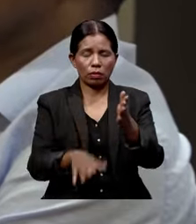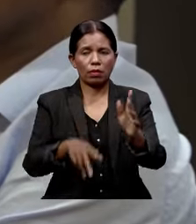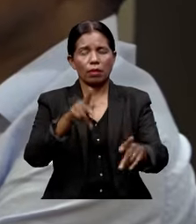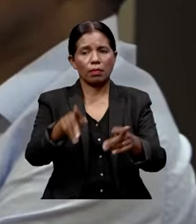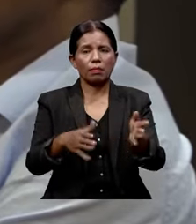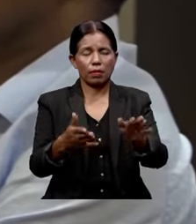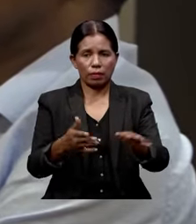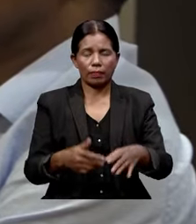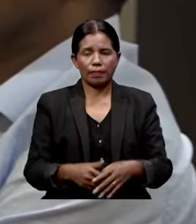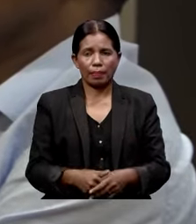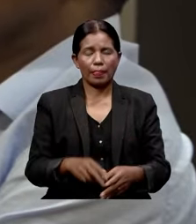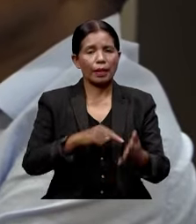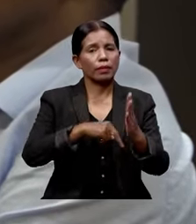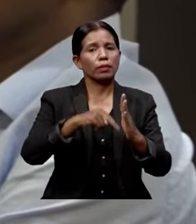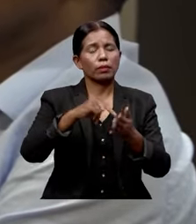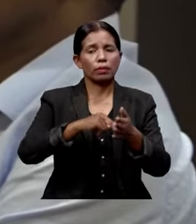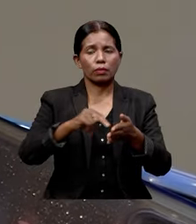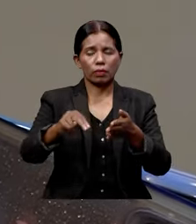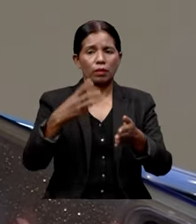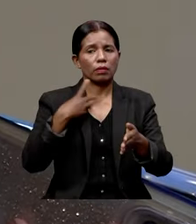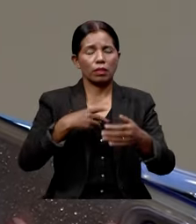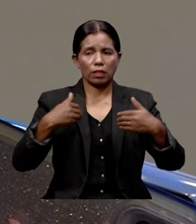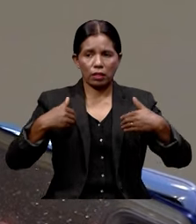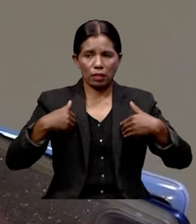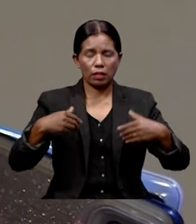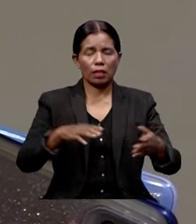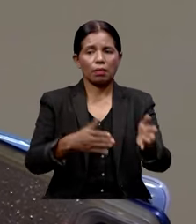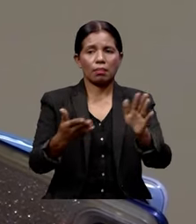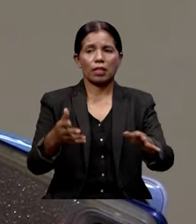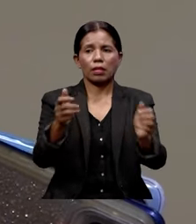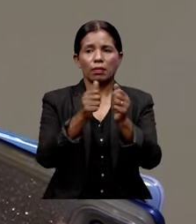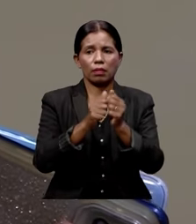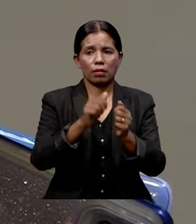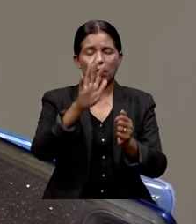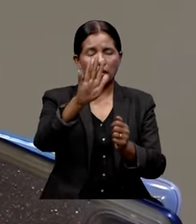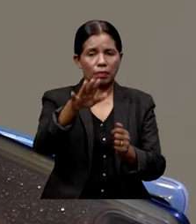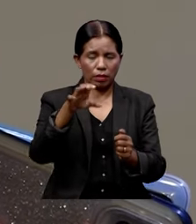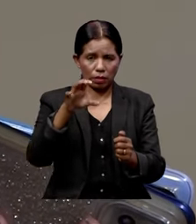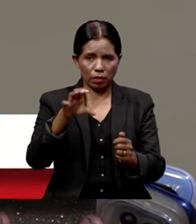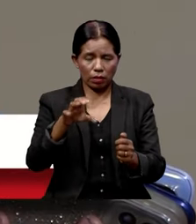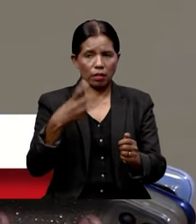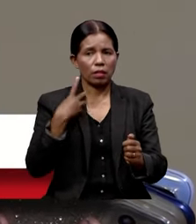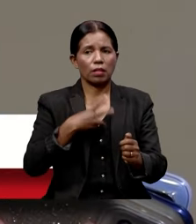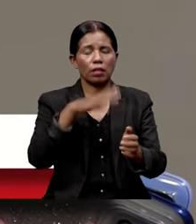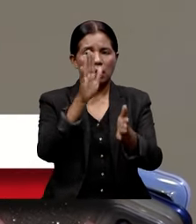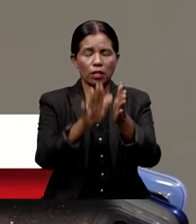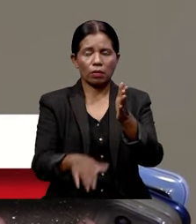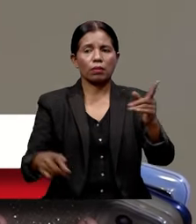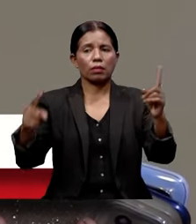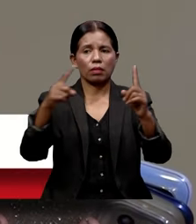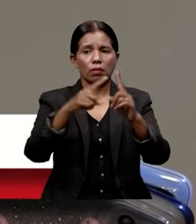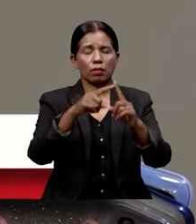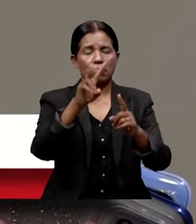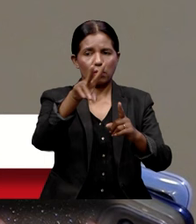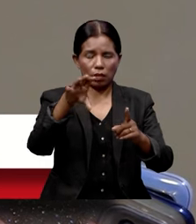ne. No numero ita iha antes ita heta sa mortalidade hamutu 500 ita. No ita consegue redus ona ba iha